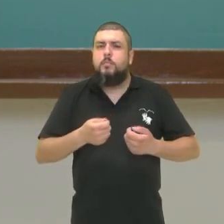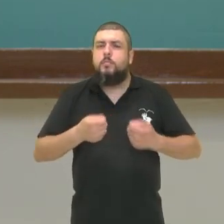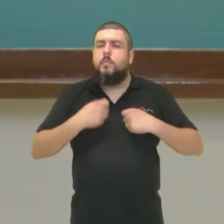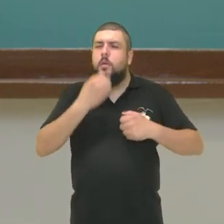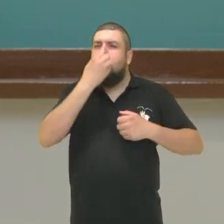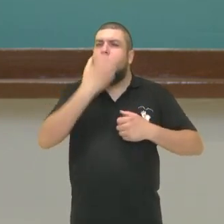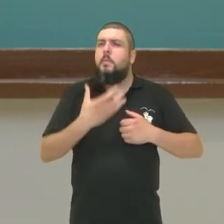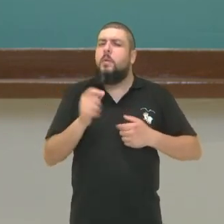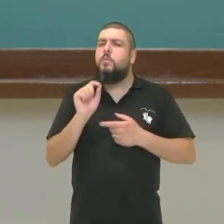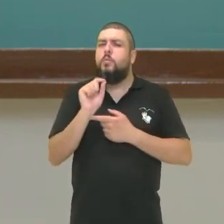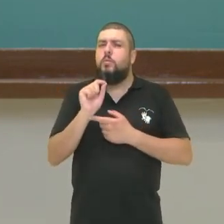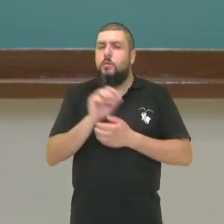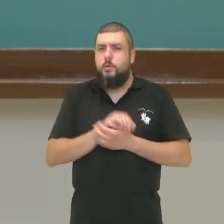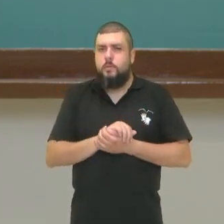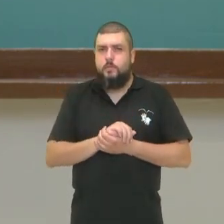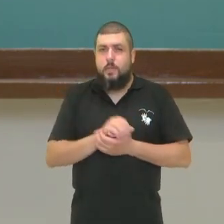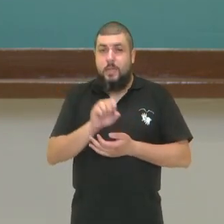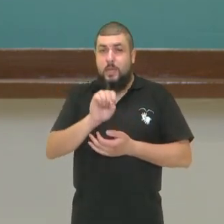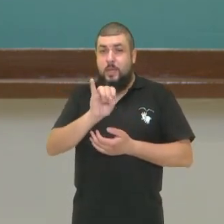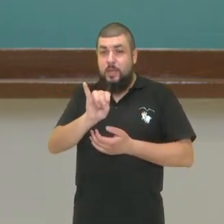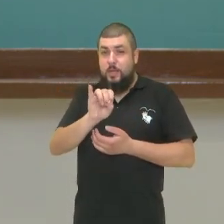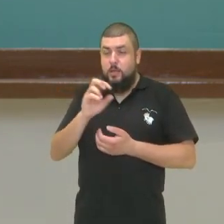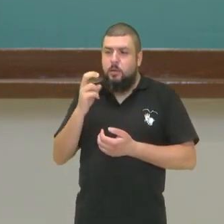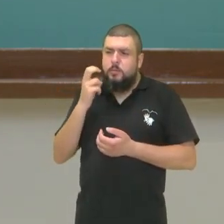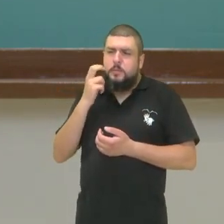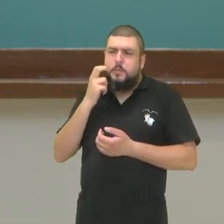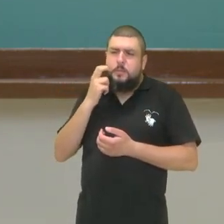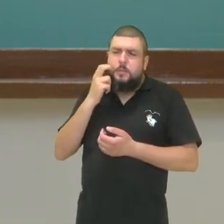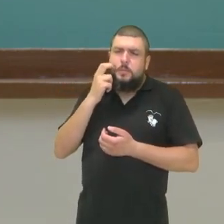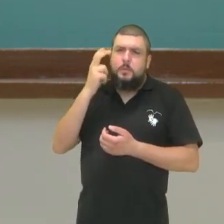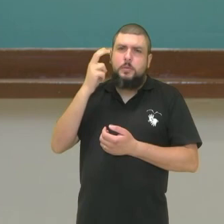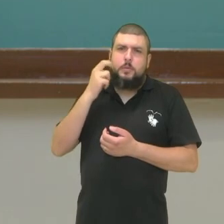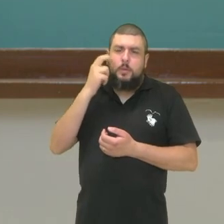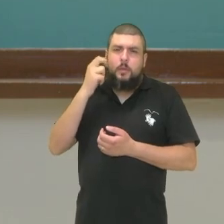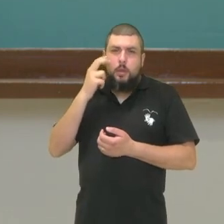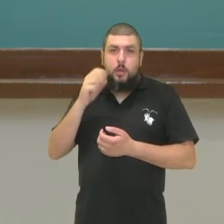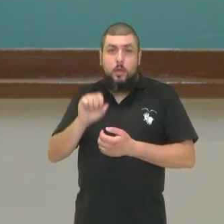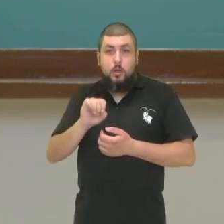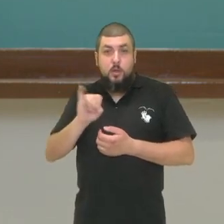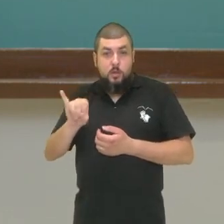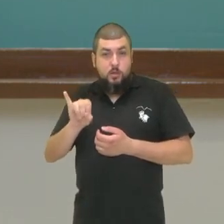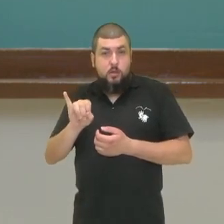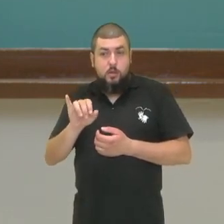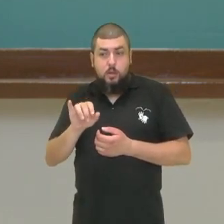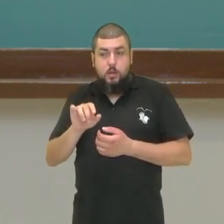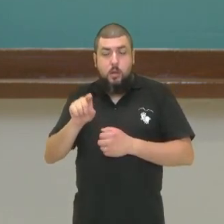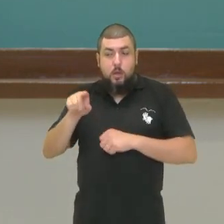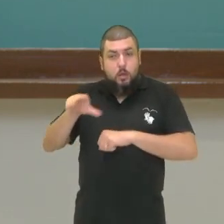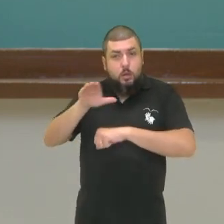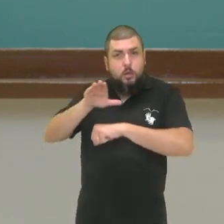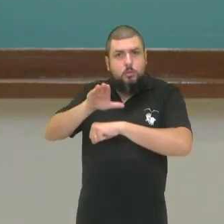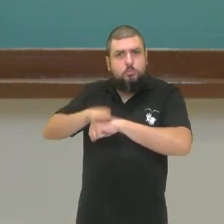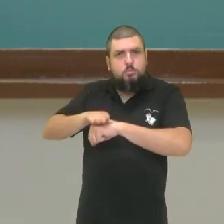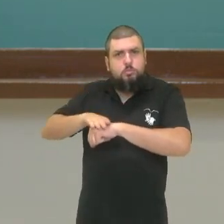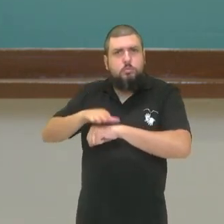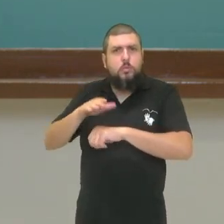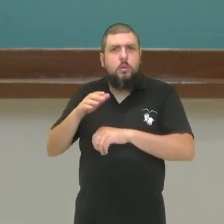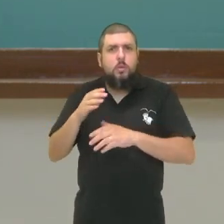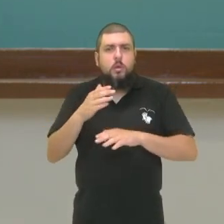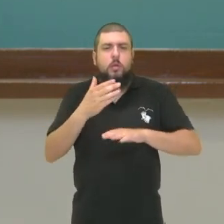pessoa que ela tem dificuldade, se ela for intencional nessa dificuldade, realizar as atividades expressivas dentro, lógico,